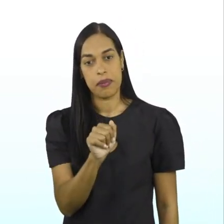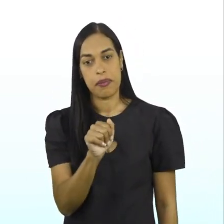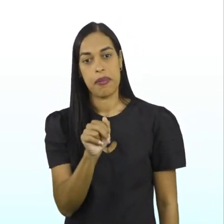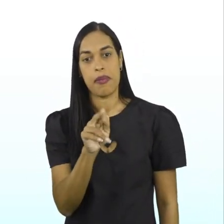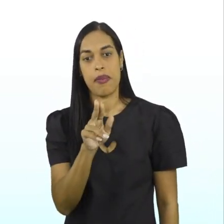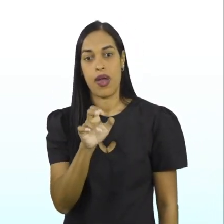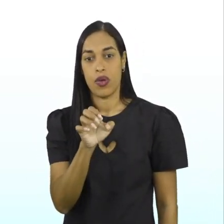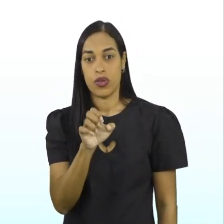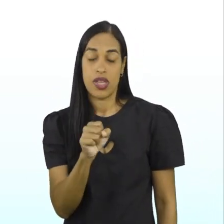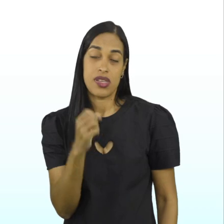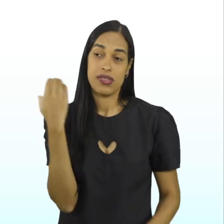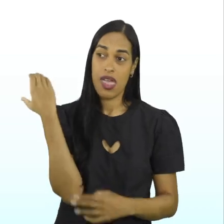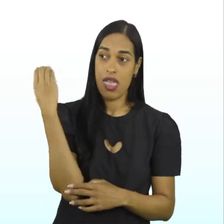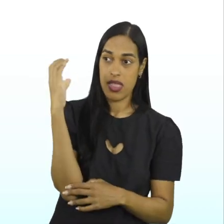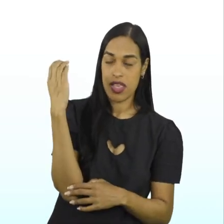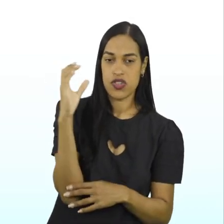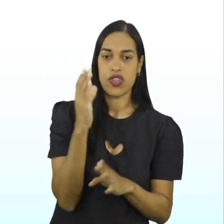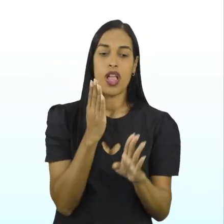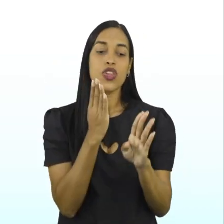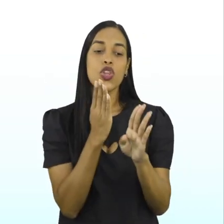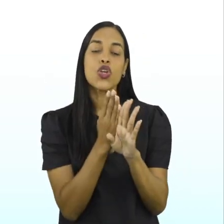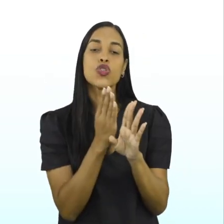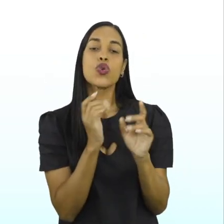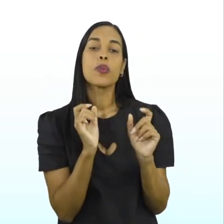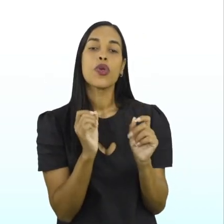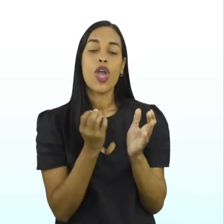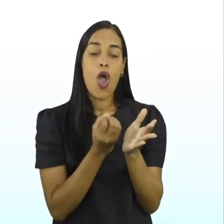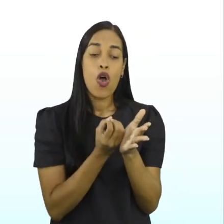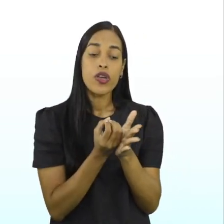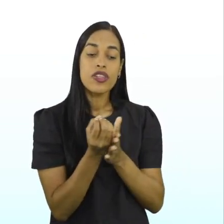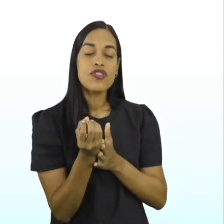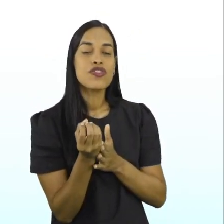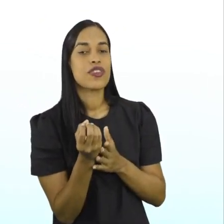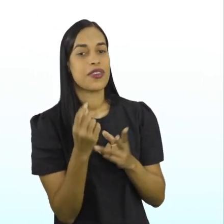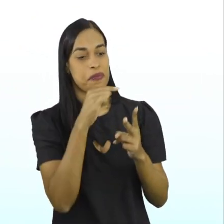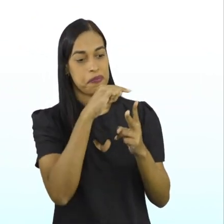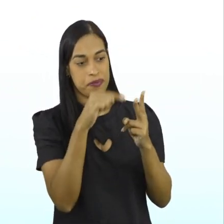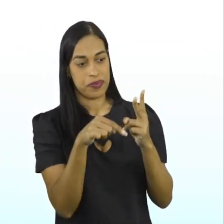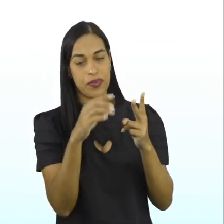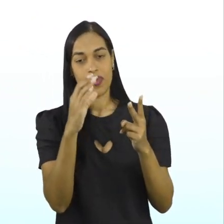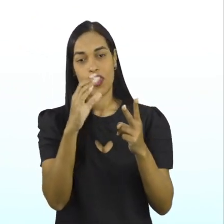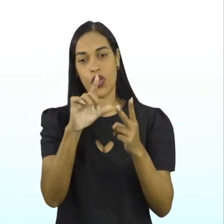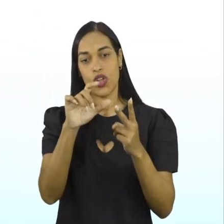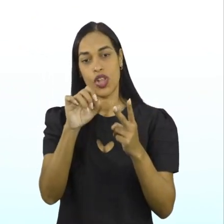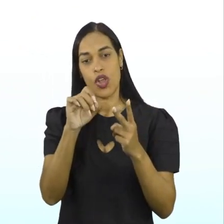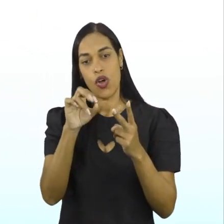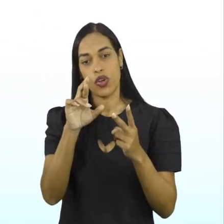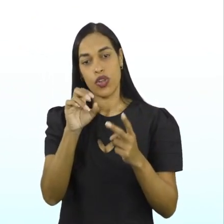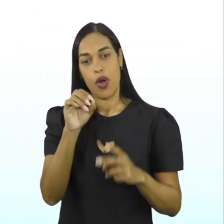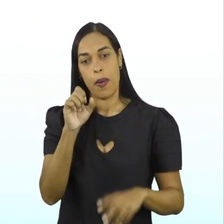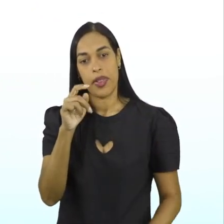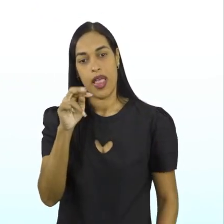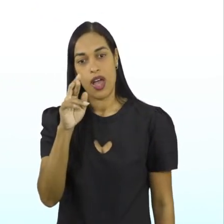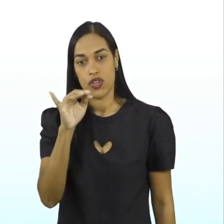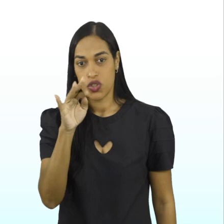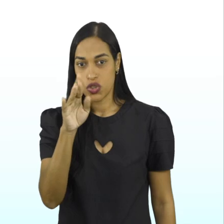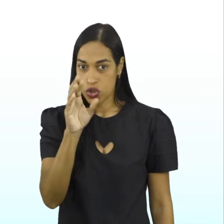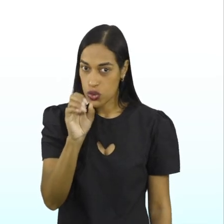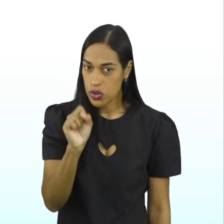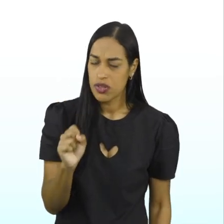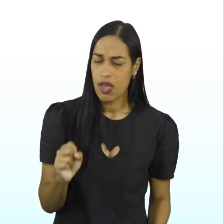cientista fantástica, ela descobriu a origem da mitocôndria e dos cloroplastos, que são outras organelas. Ela disse que essas